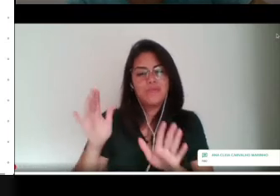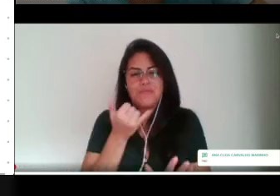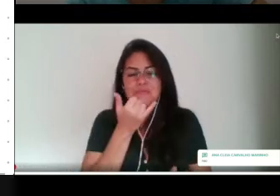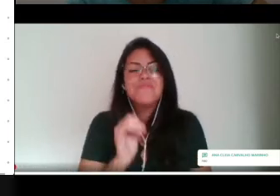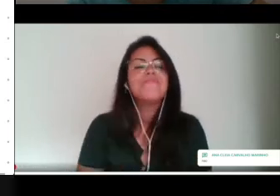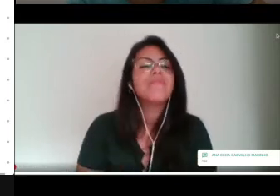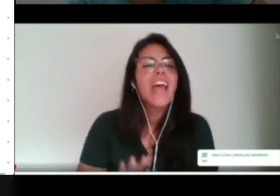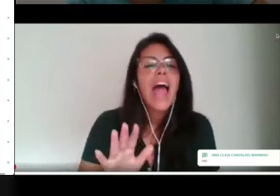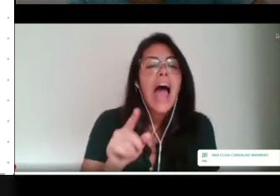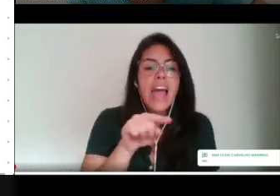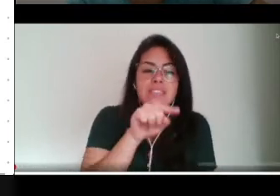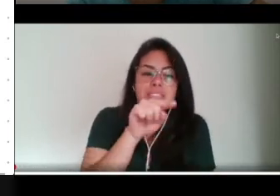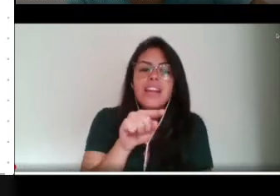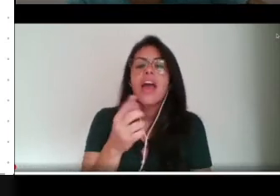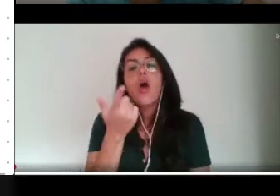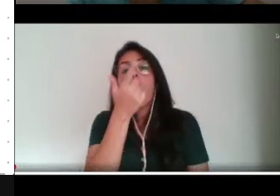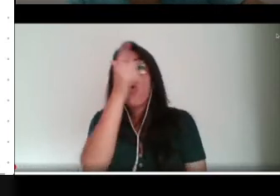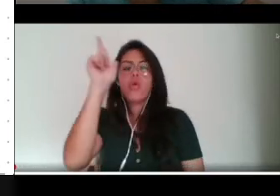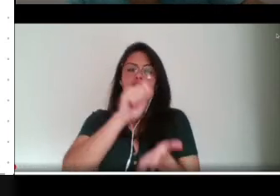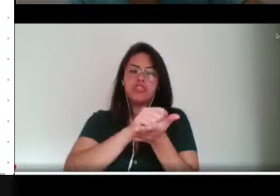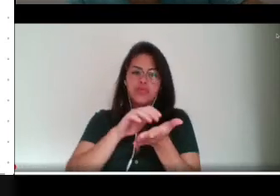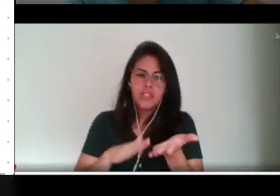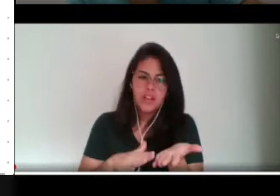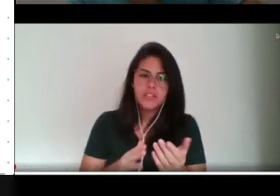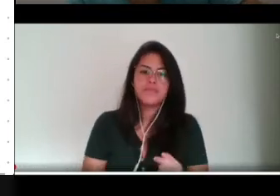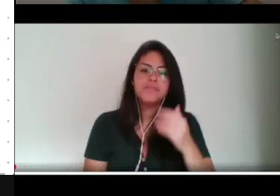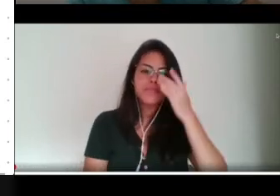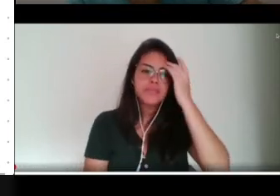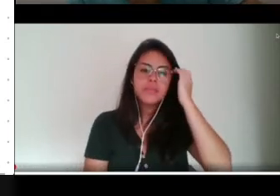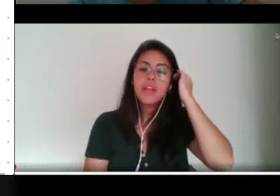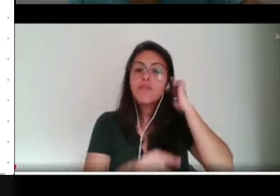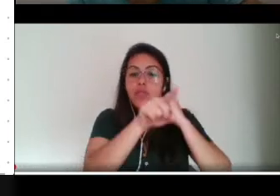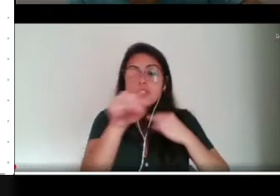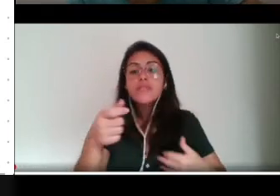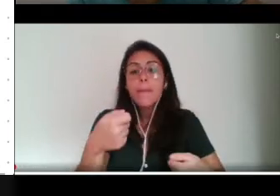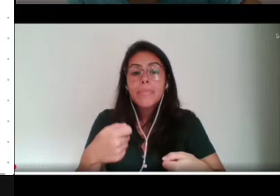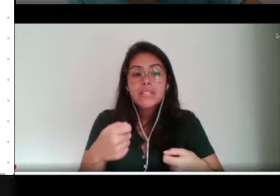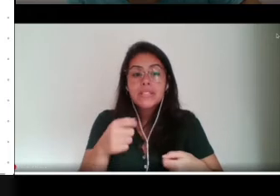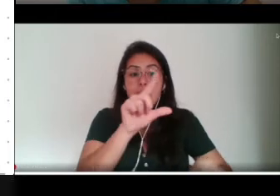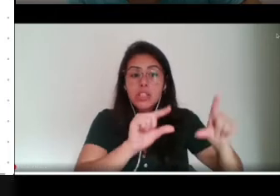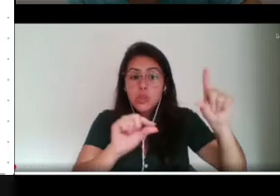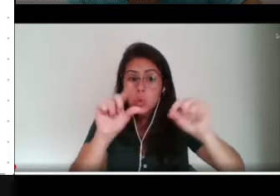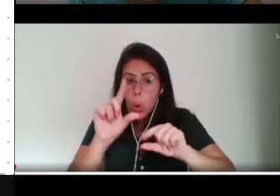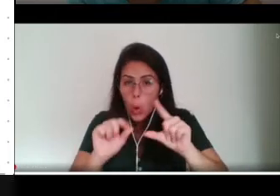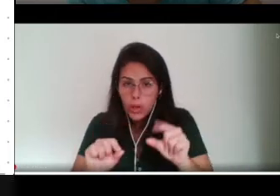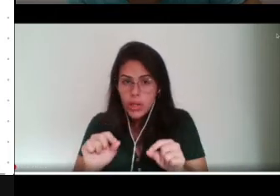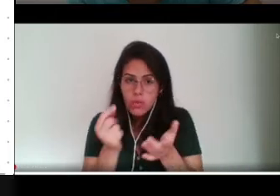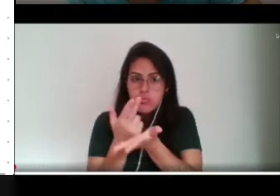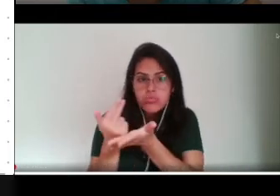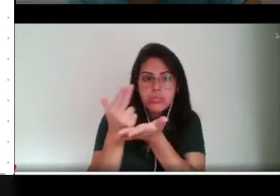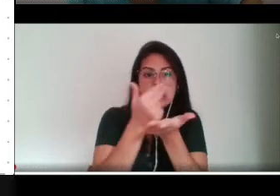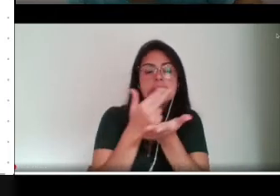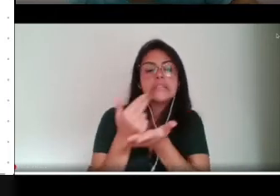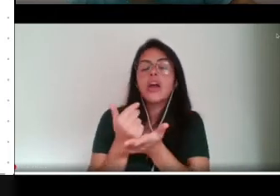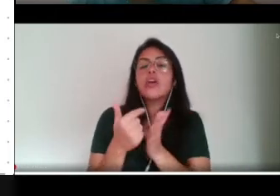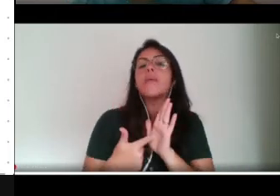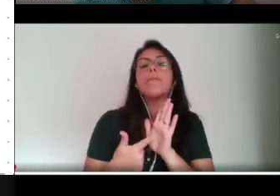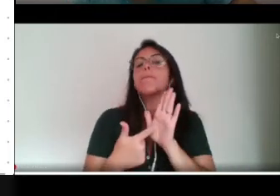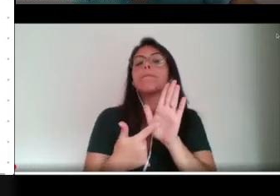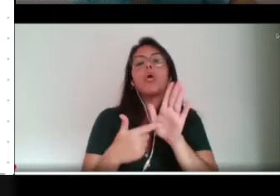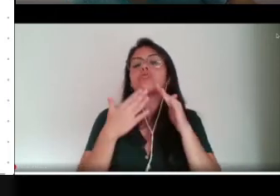alternativa, dentre essas aqui, que melhor representa o esboço da velocidade desse objeto em função do